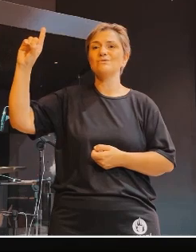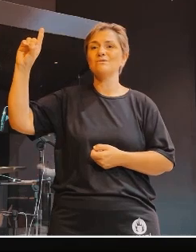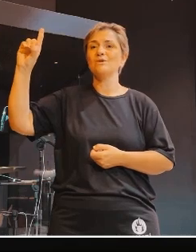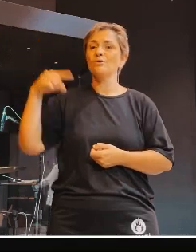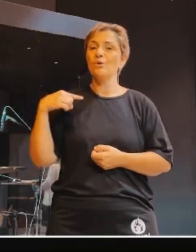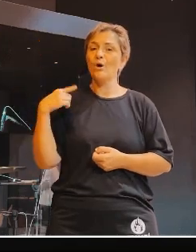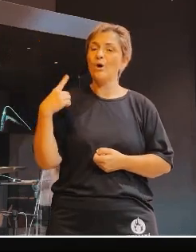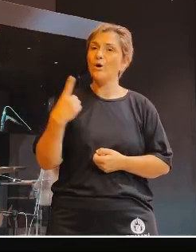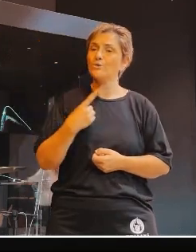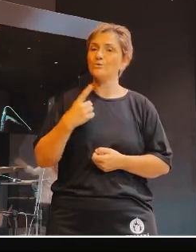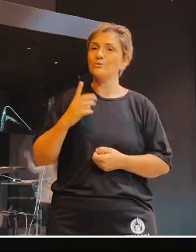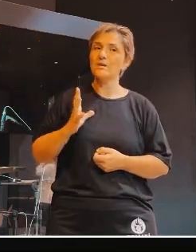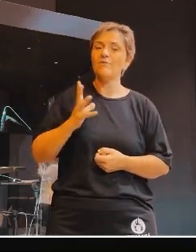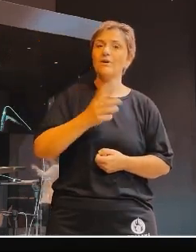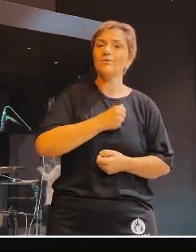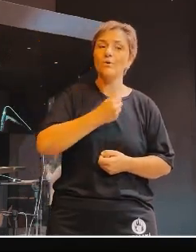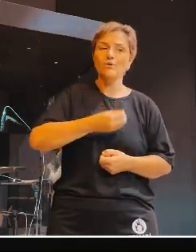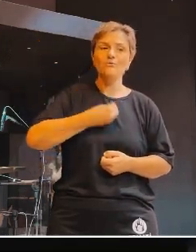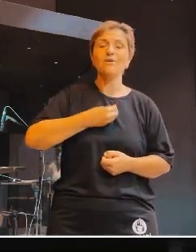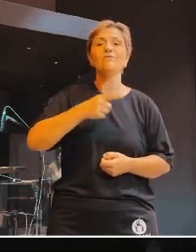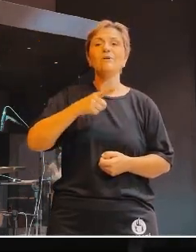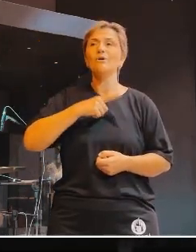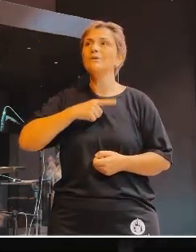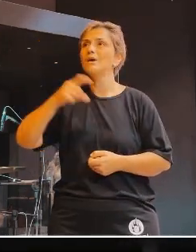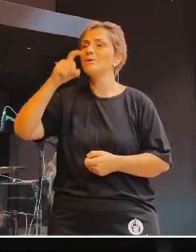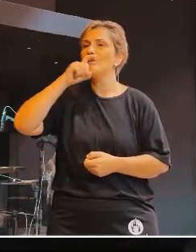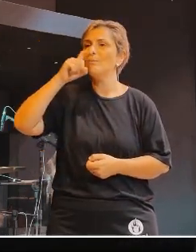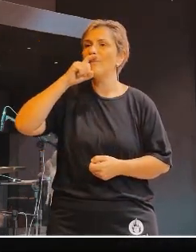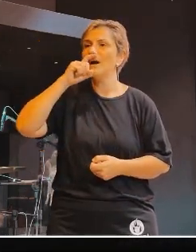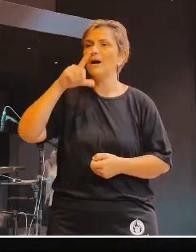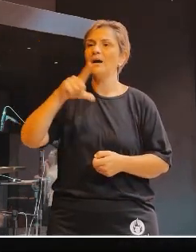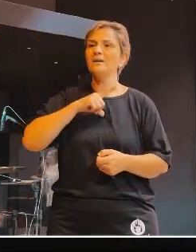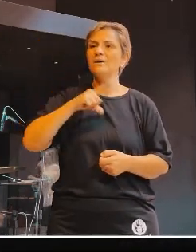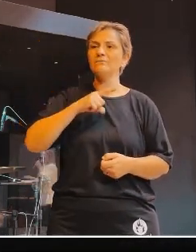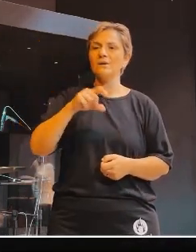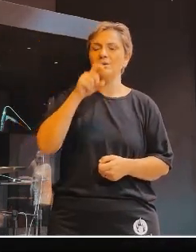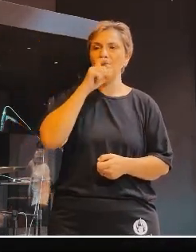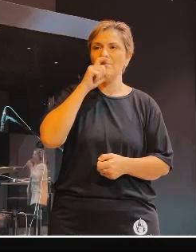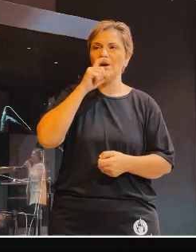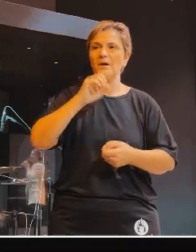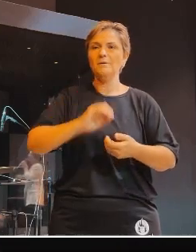tenho um pai. Eu tenho um pai. Eu tenho um pai.